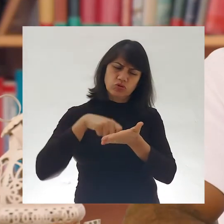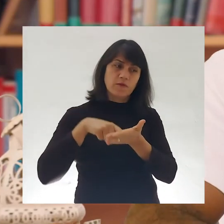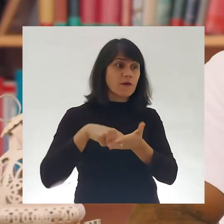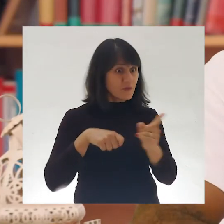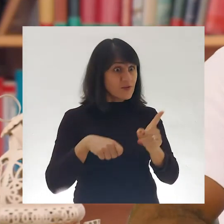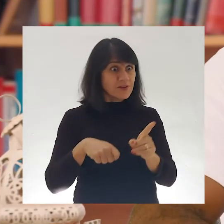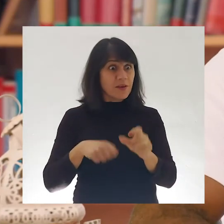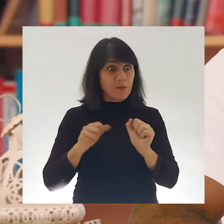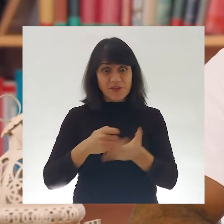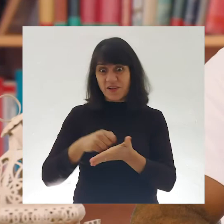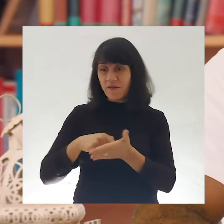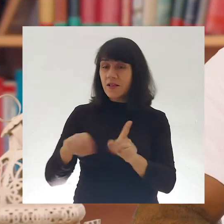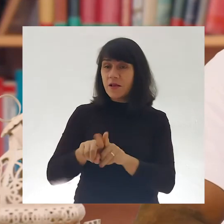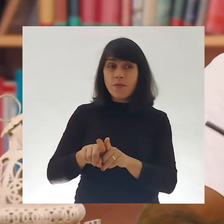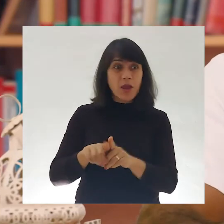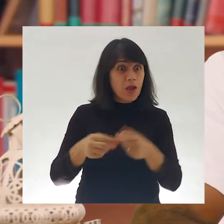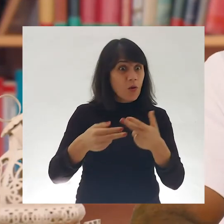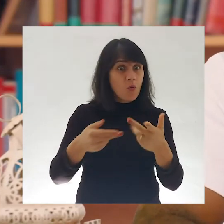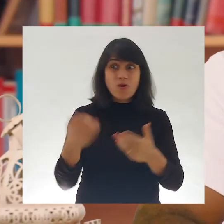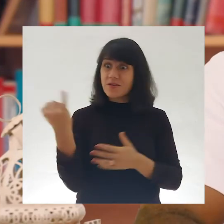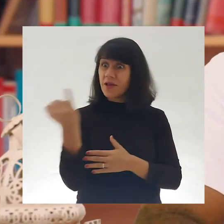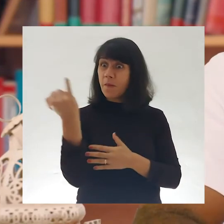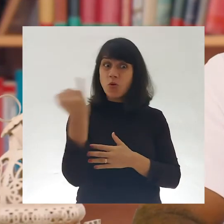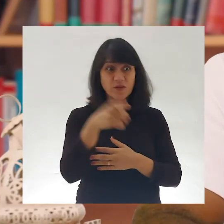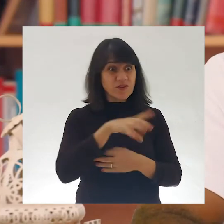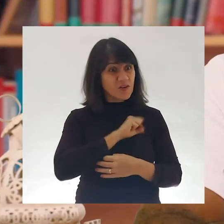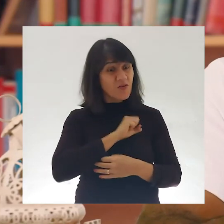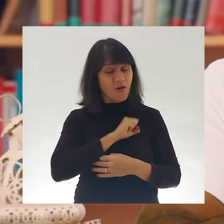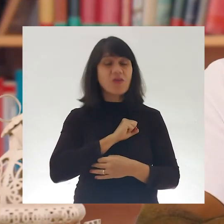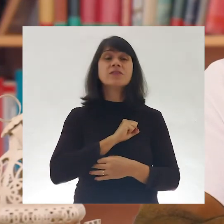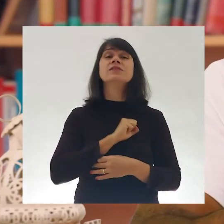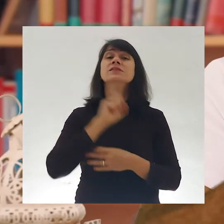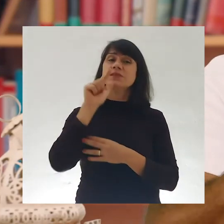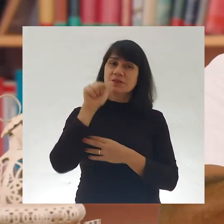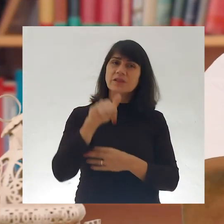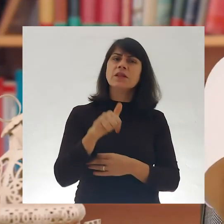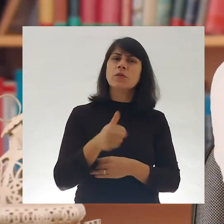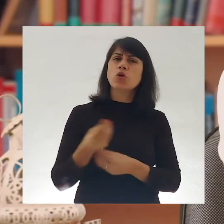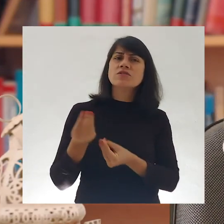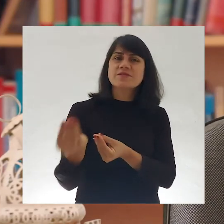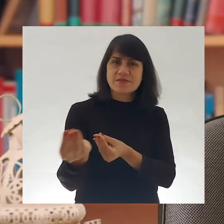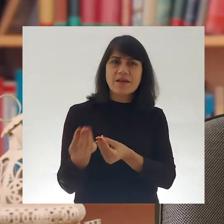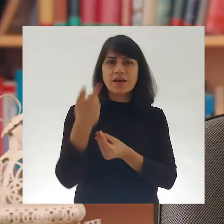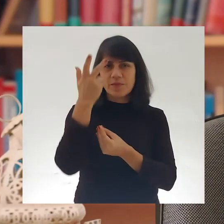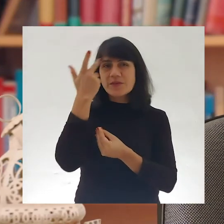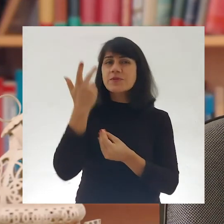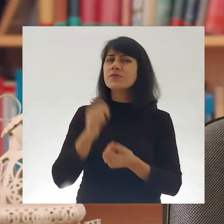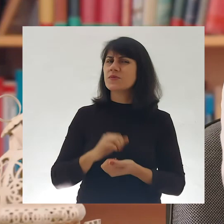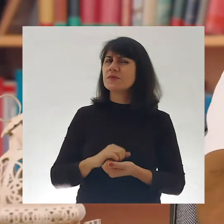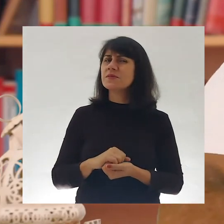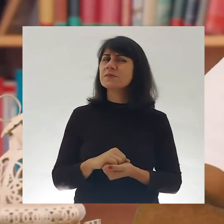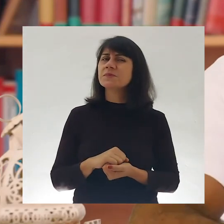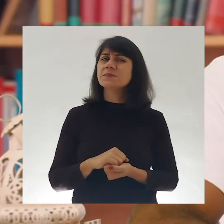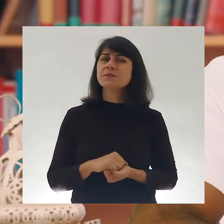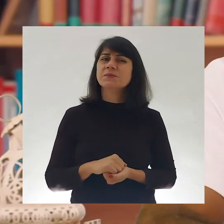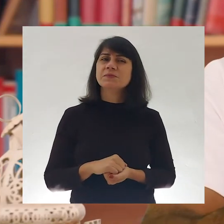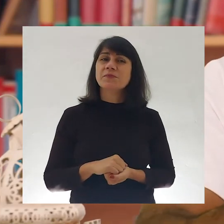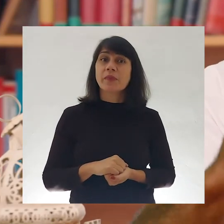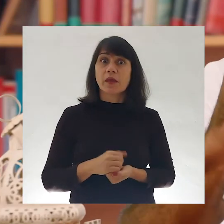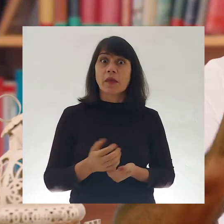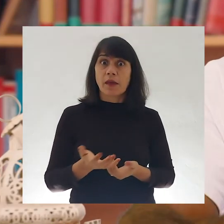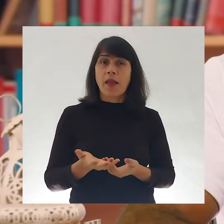Faça o mesmo. Escreva bilhetes para as pessoas que você gosta. Depois, entregue para elas.